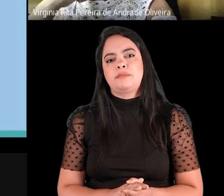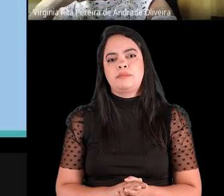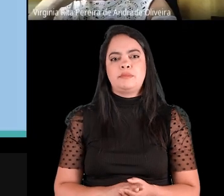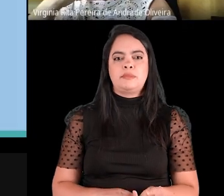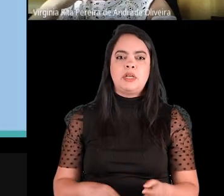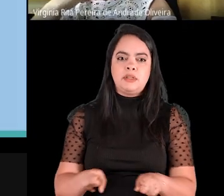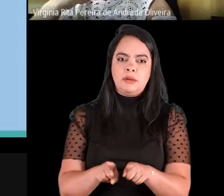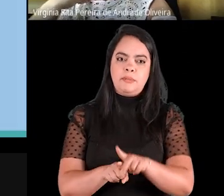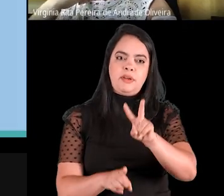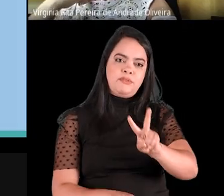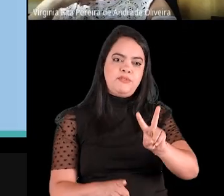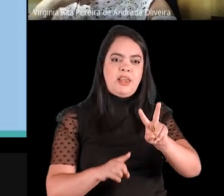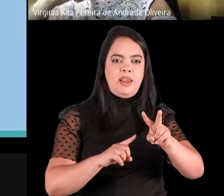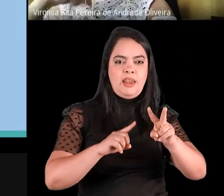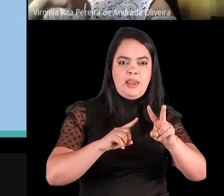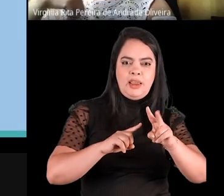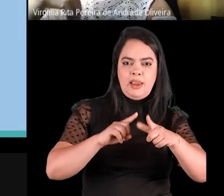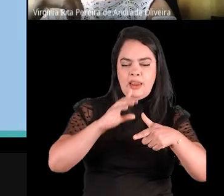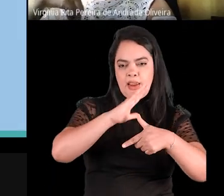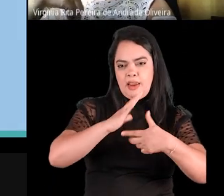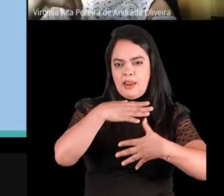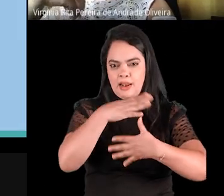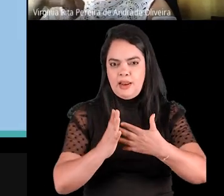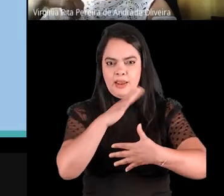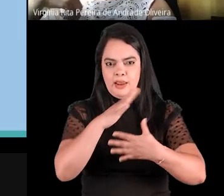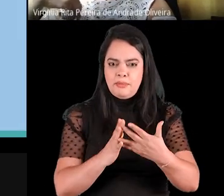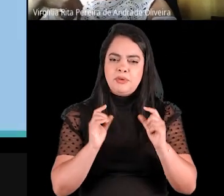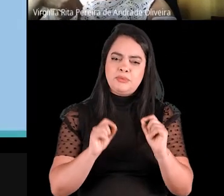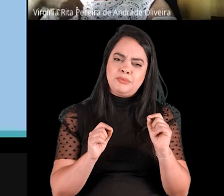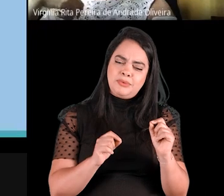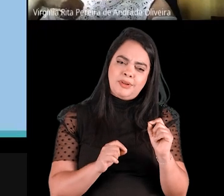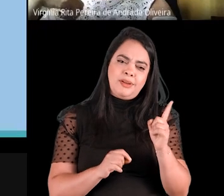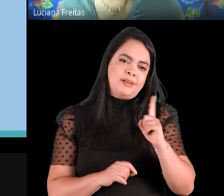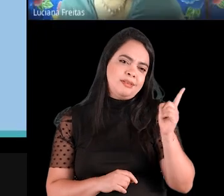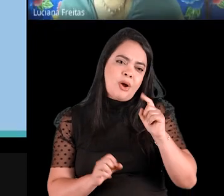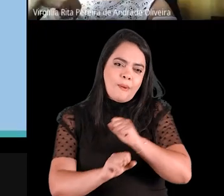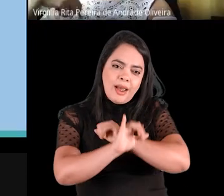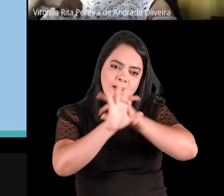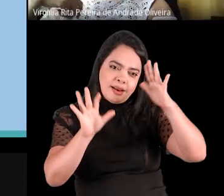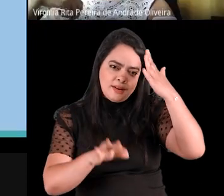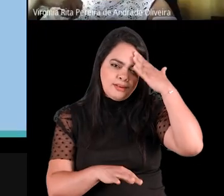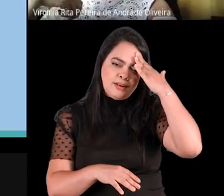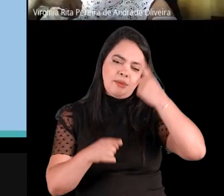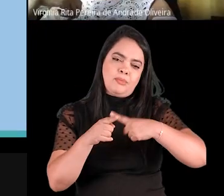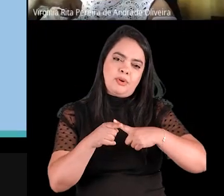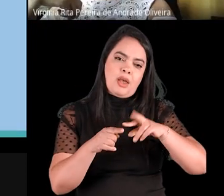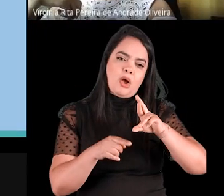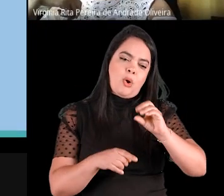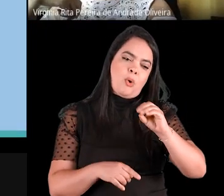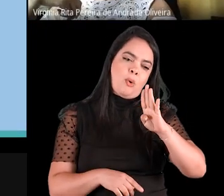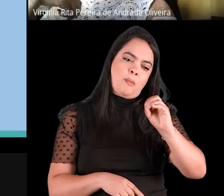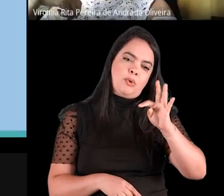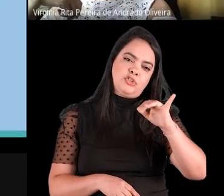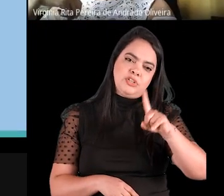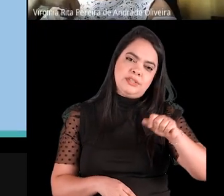Sendo este mais político do que eficaz em termos de entendimento da língua de sinais, que fica robotizado e com problemas de tradução, que foi o que a